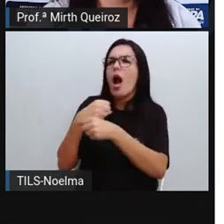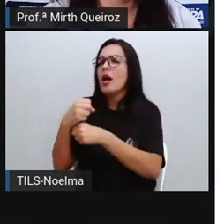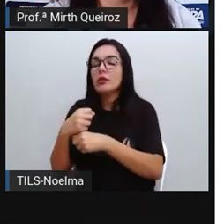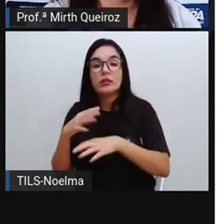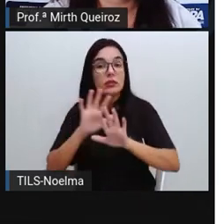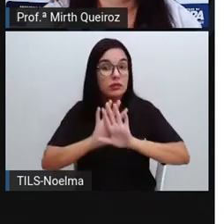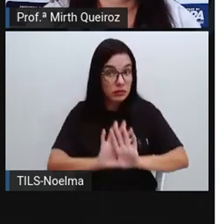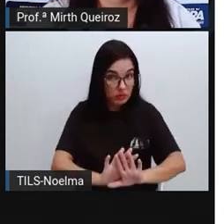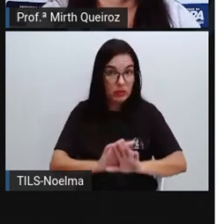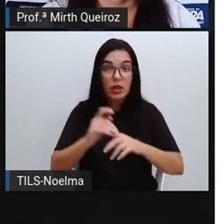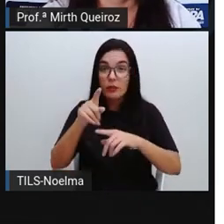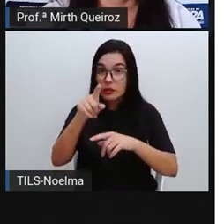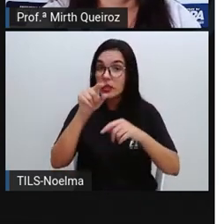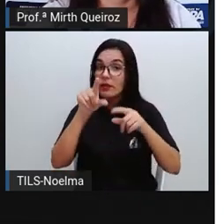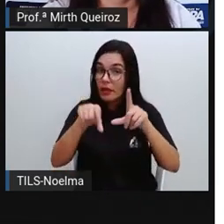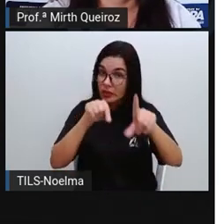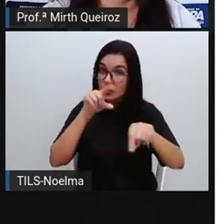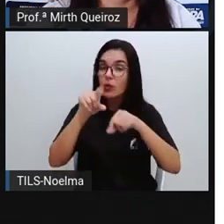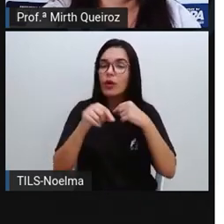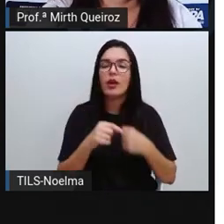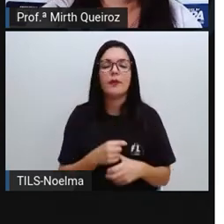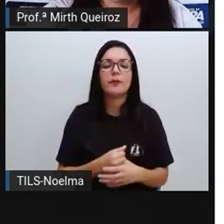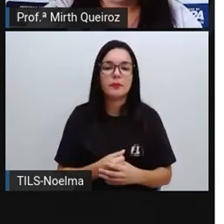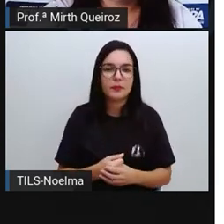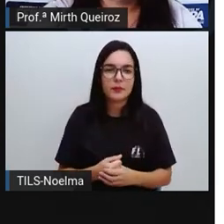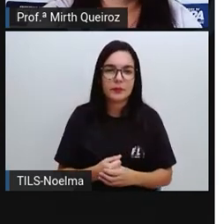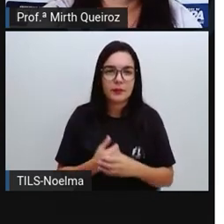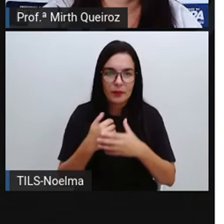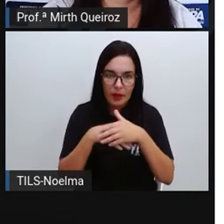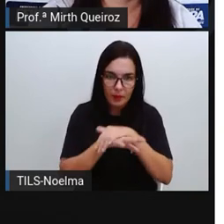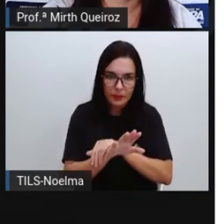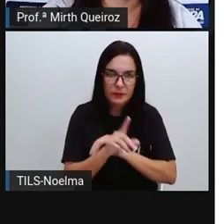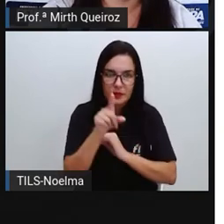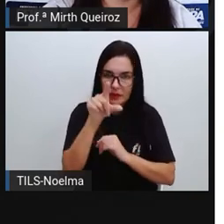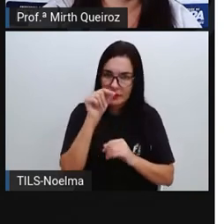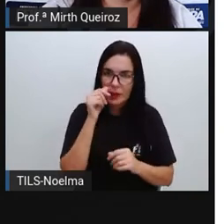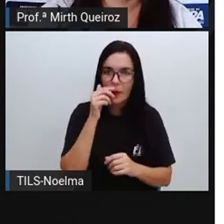quanto tempo essa cápsula ela deve ficar aí guardada?